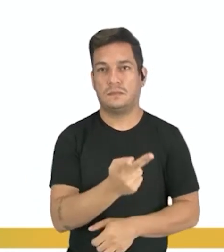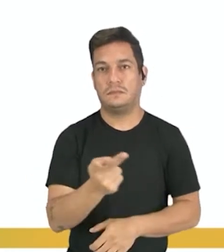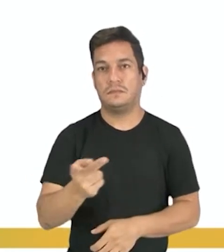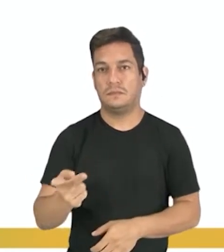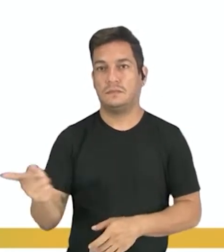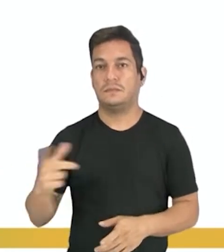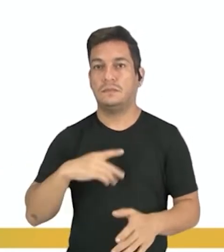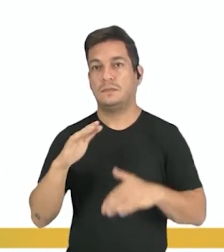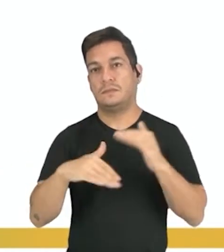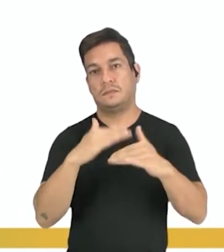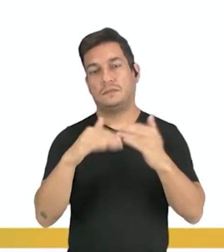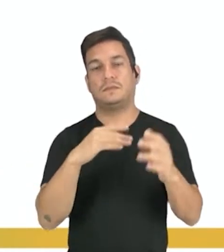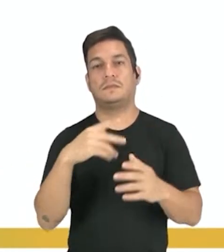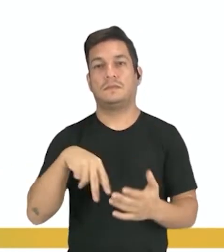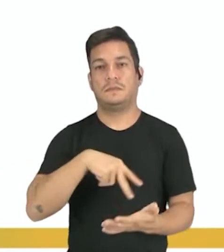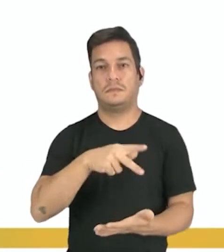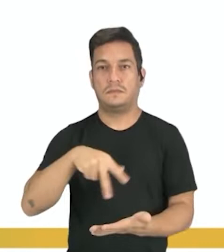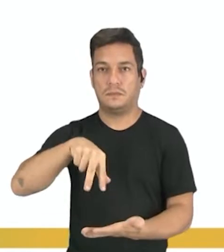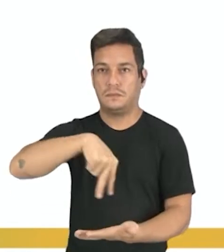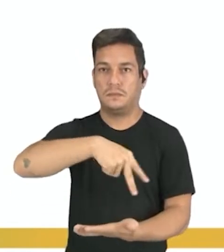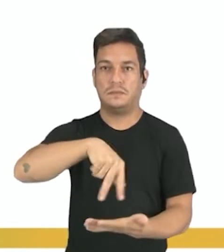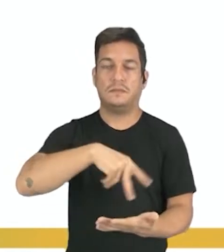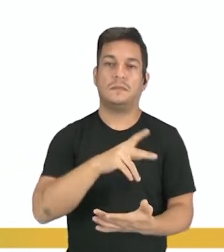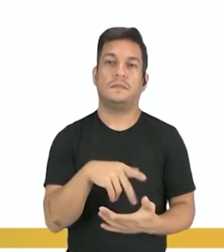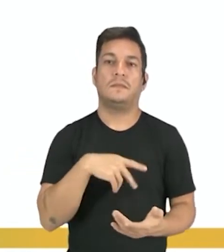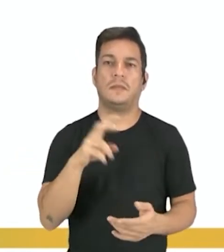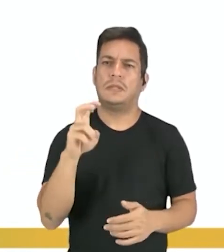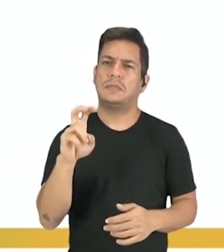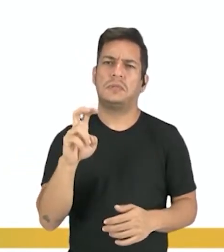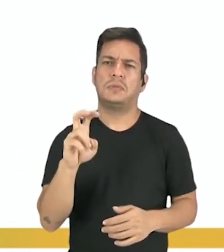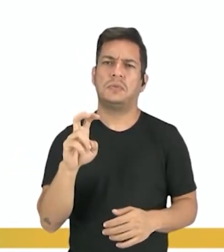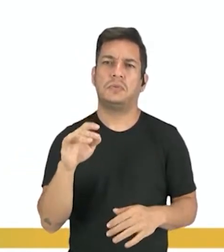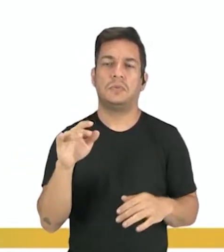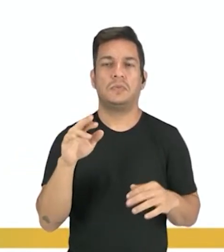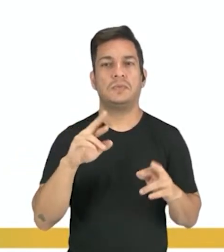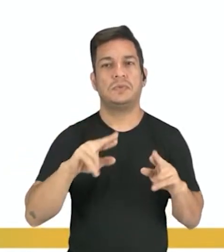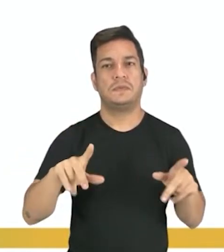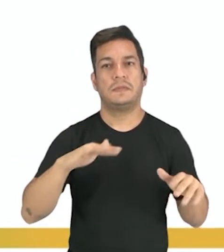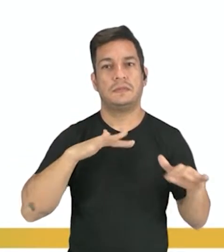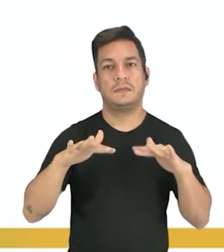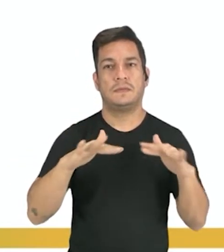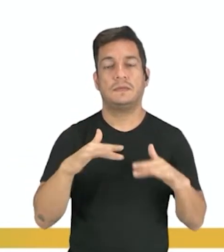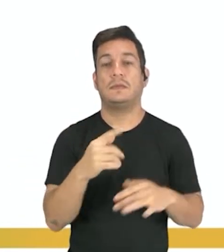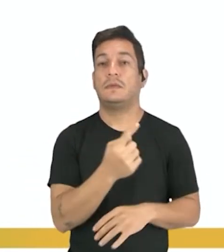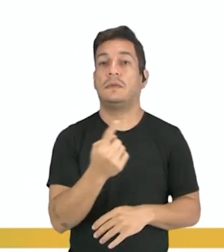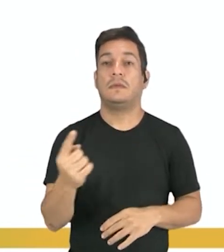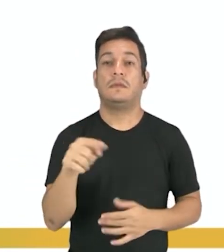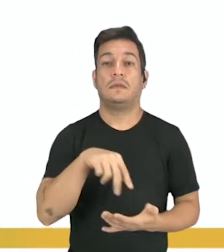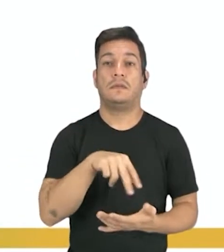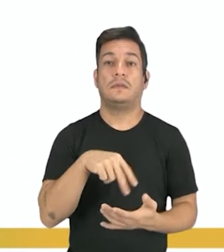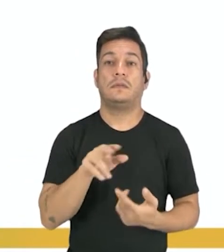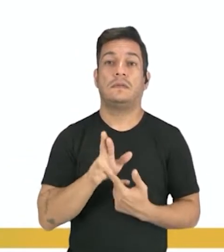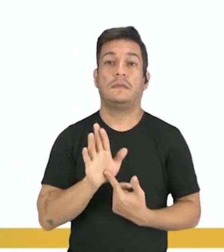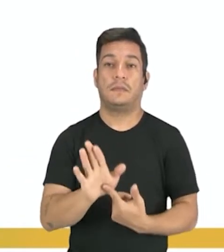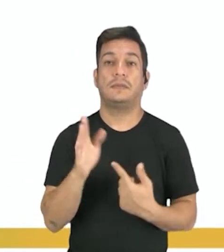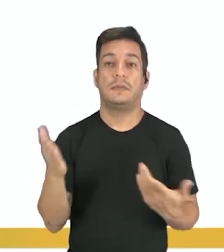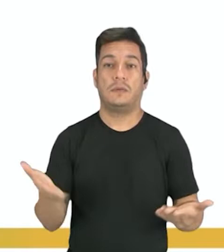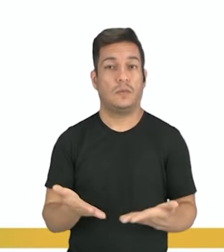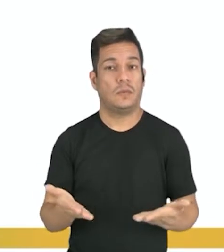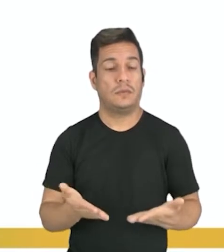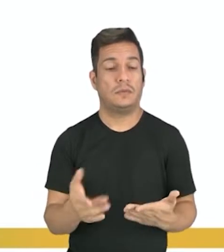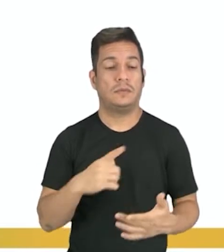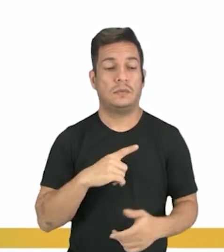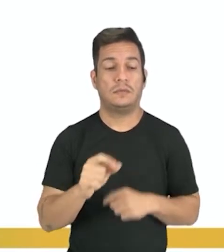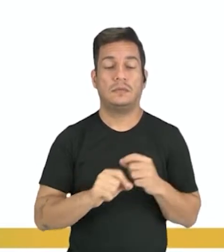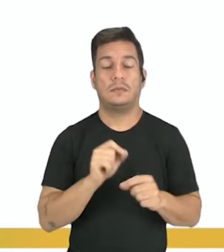desenvolvem a coreografia constituída por cinco diferentes movimentos então cada uma das danças que eu vou citar agora